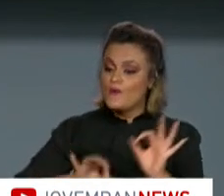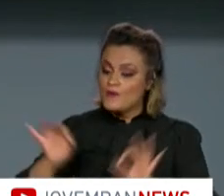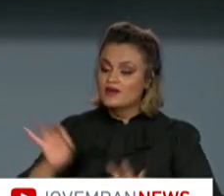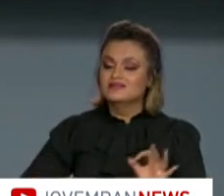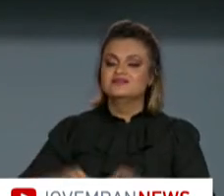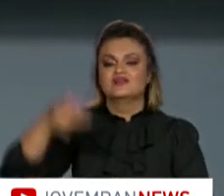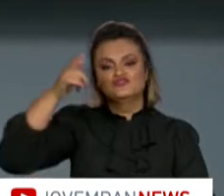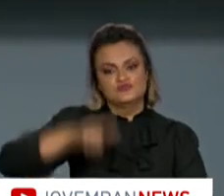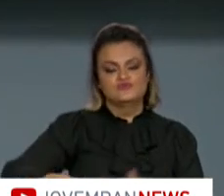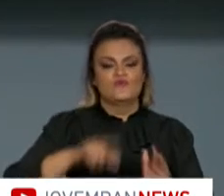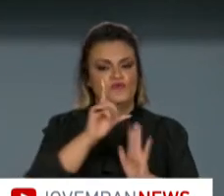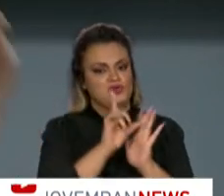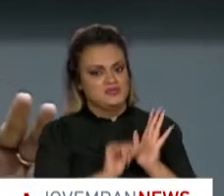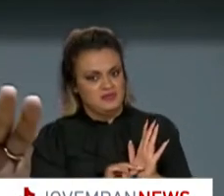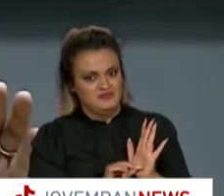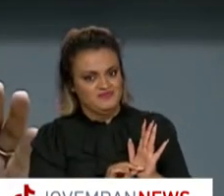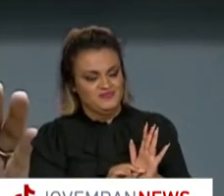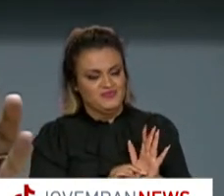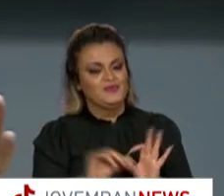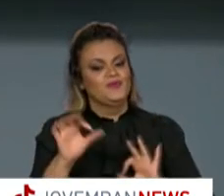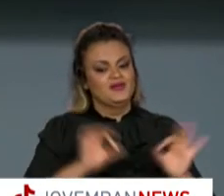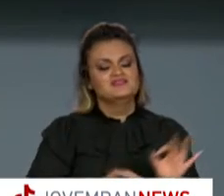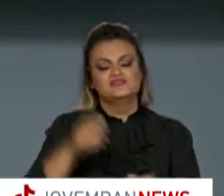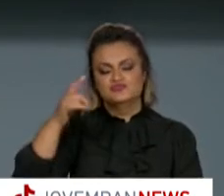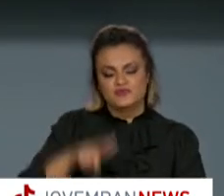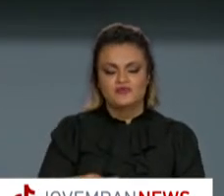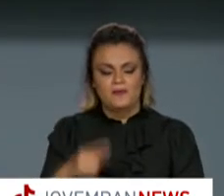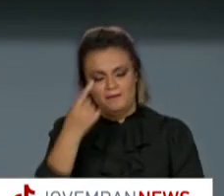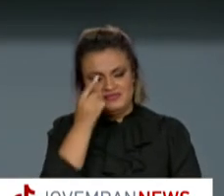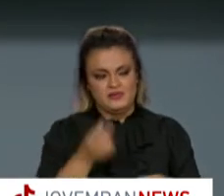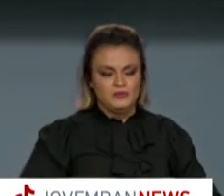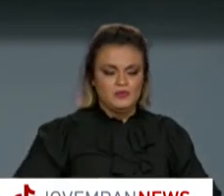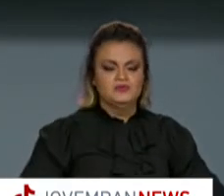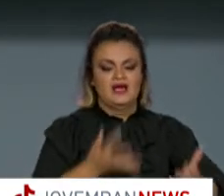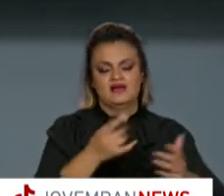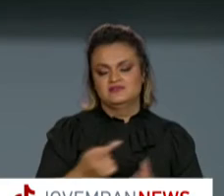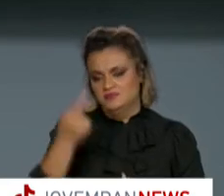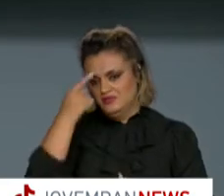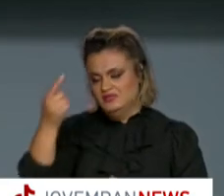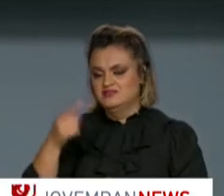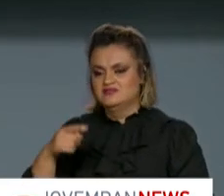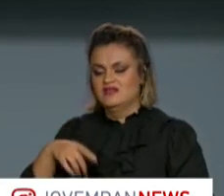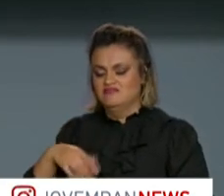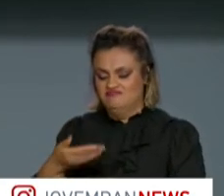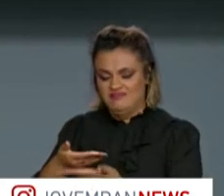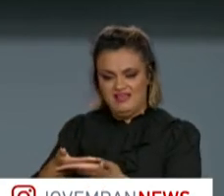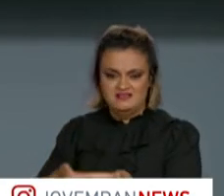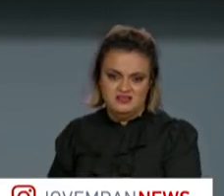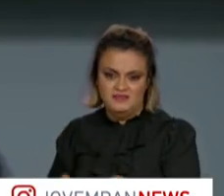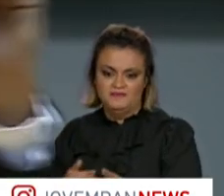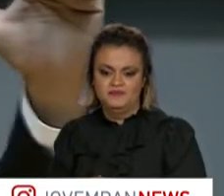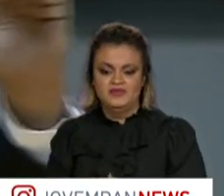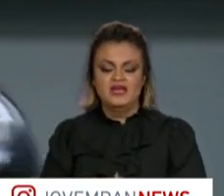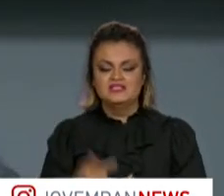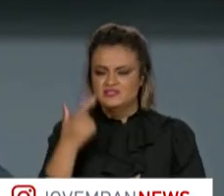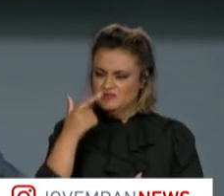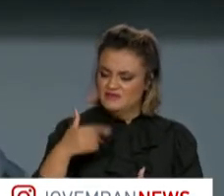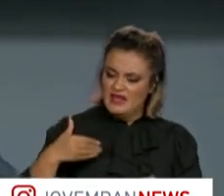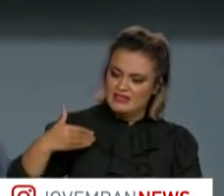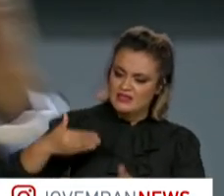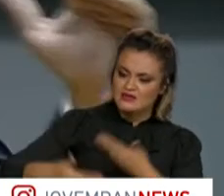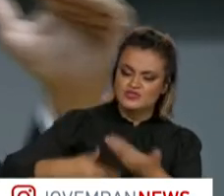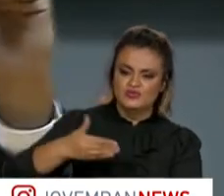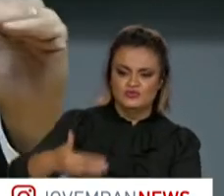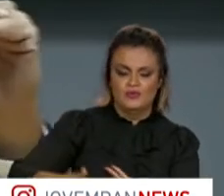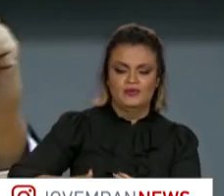recomposição do orçamento, do ponto de vista da despesa e do ponto de vista da receita. Se vocês pegarem a trajetória,